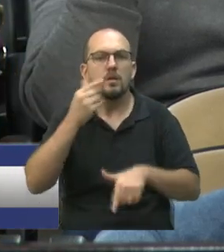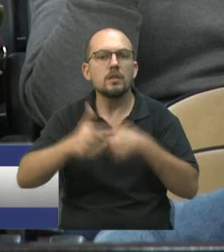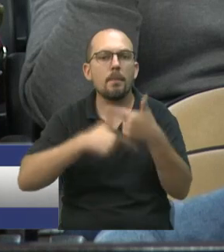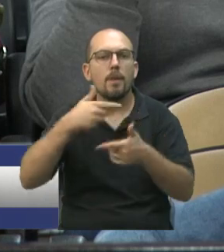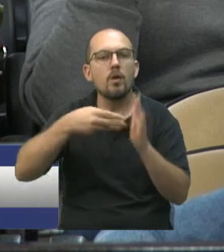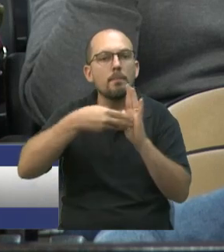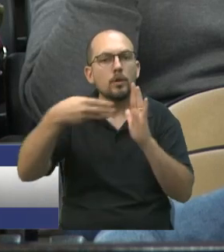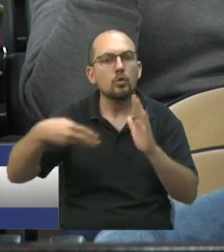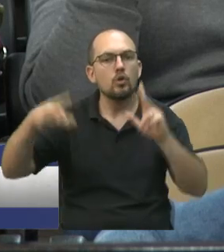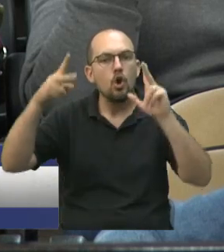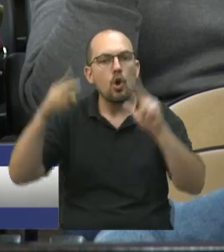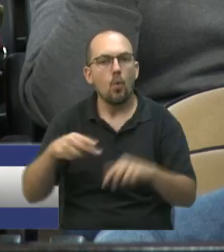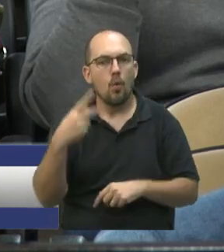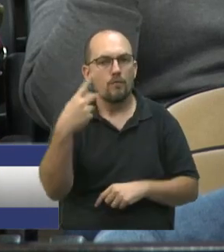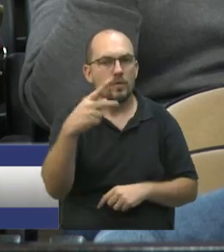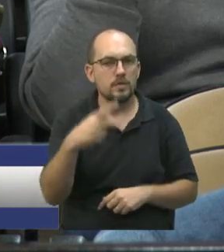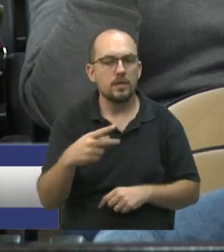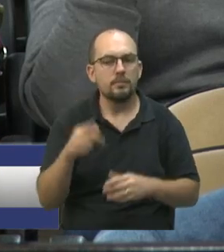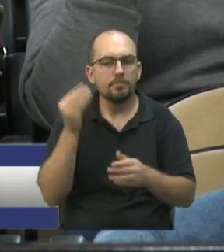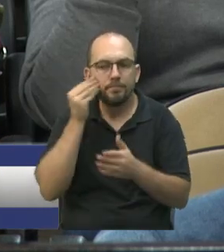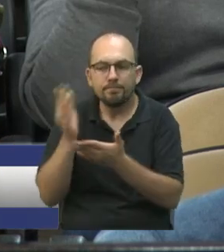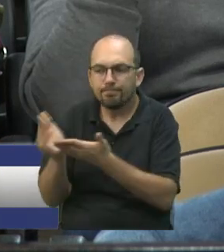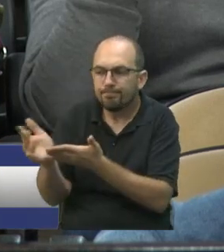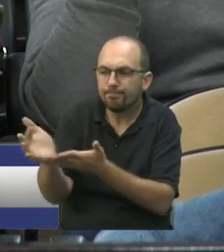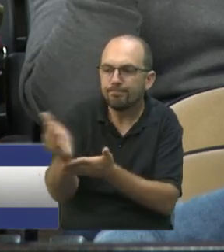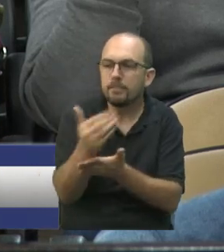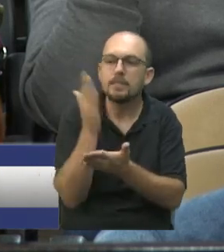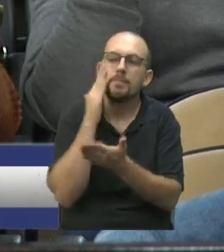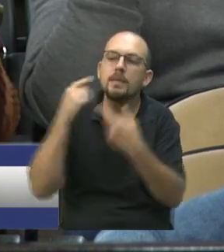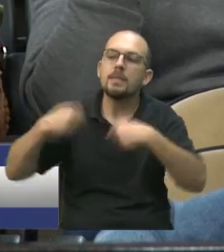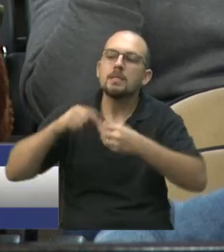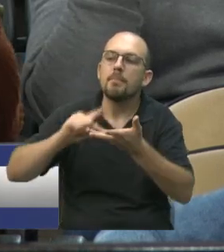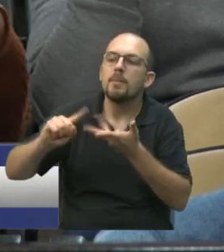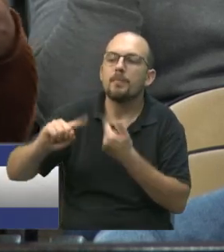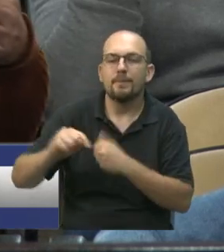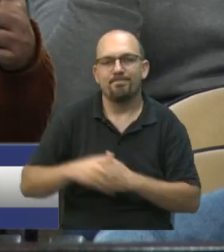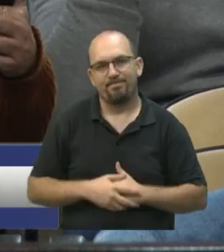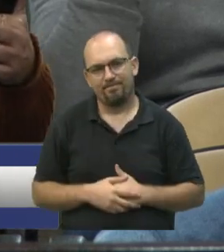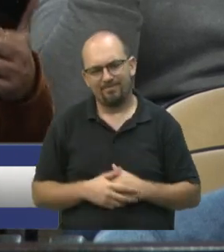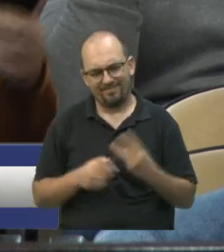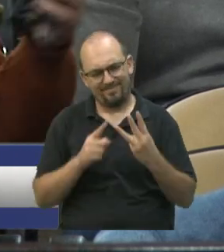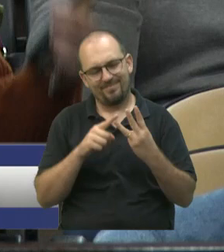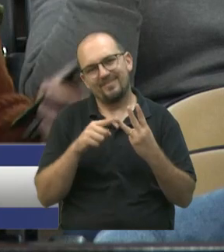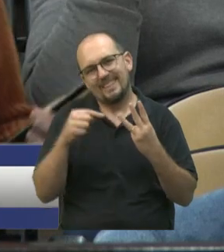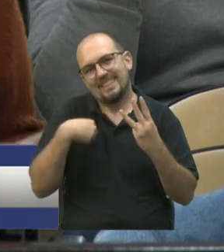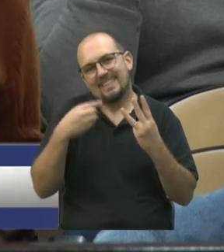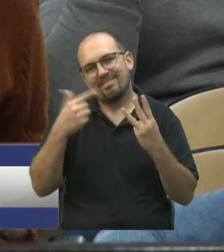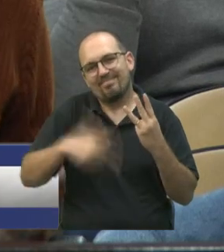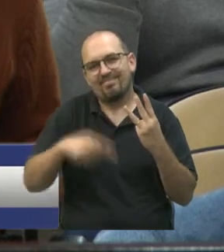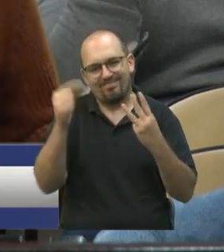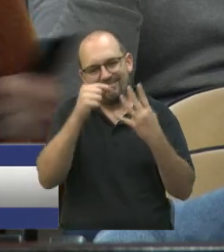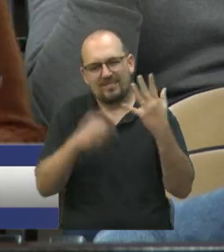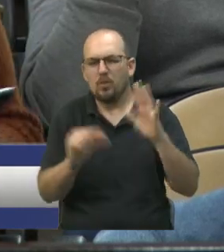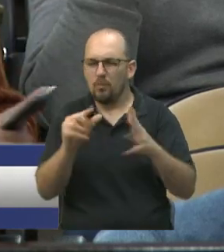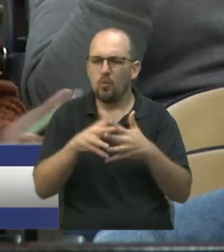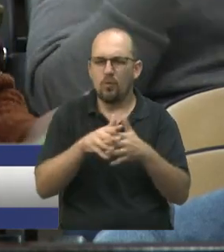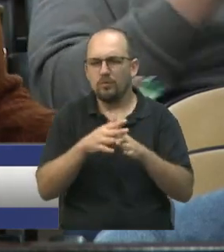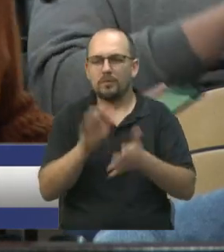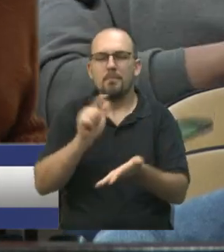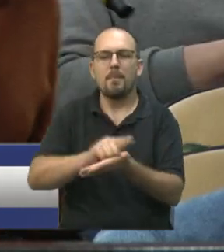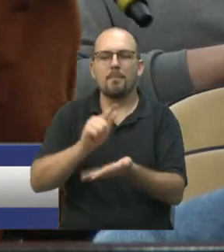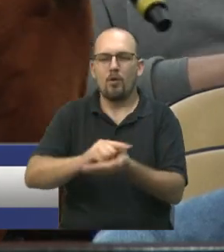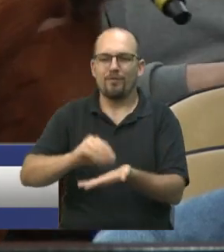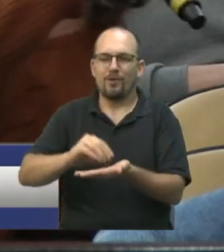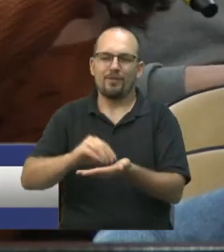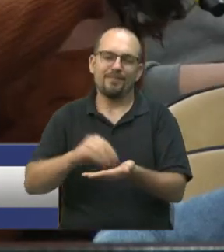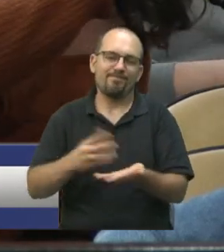metodológico como o de vocês para levantar o rol. Talvez eu tivesse mais coisa, mas está meio confuso aqui, sem o papel na mão,